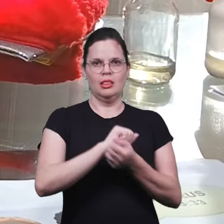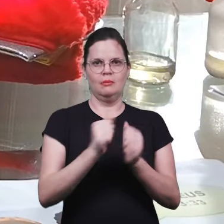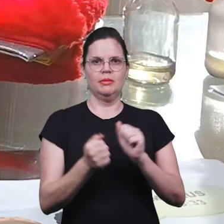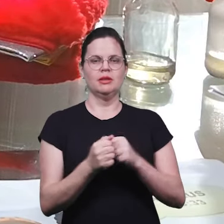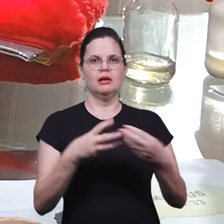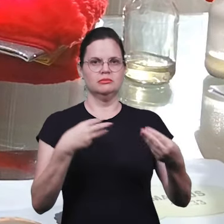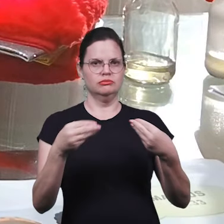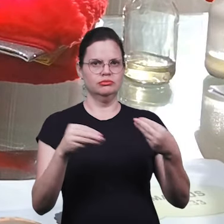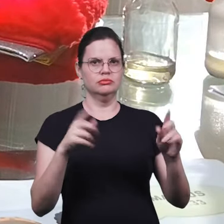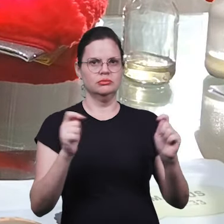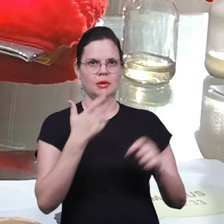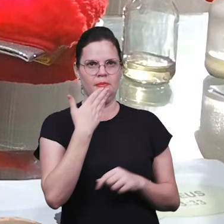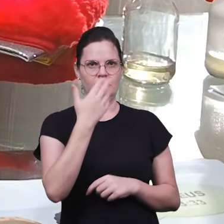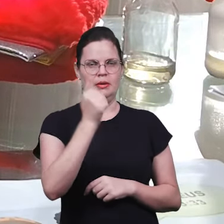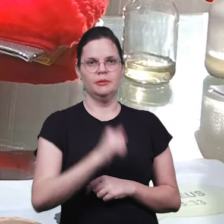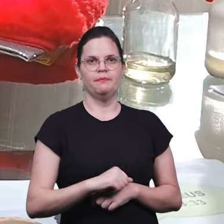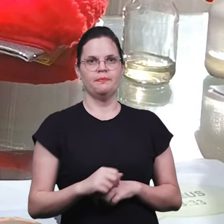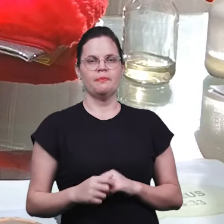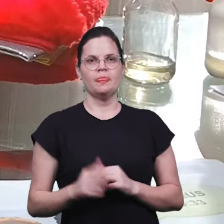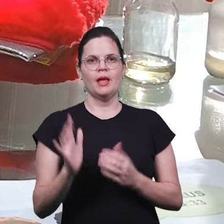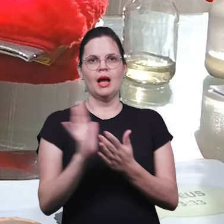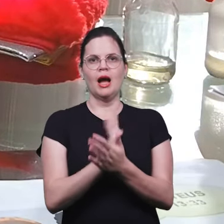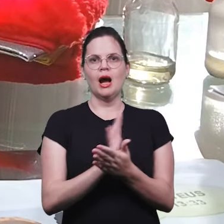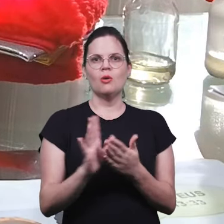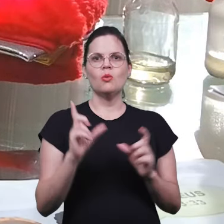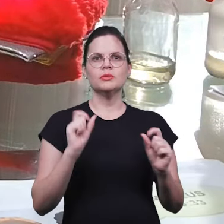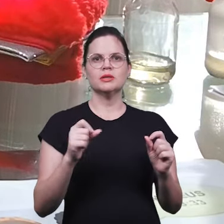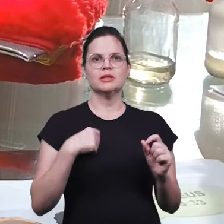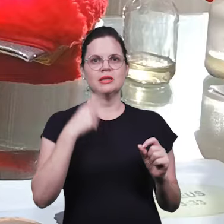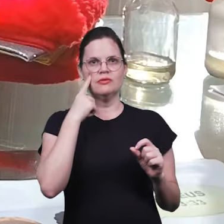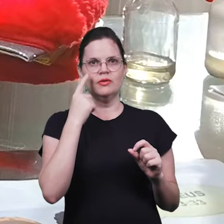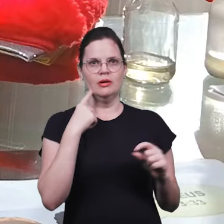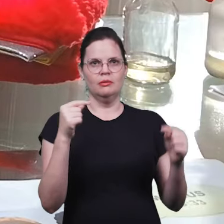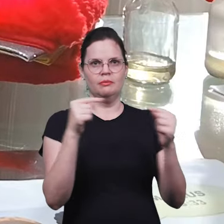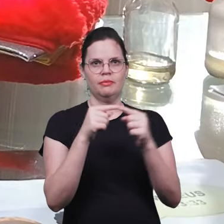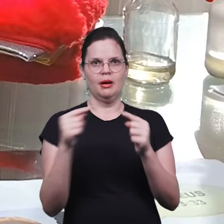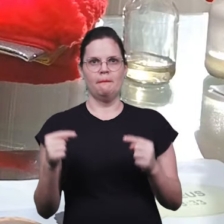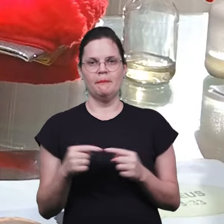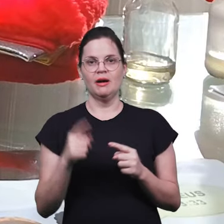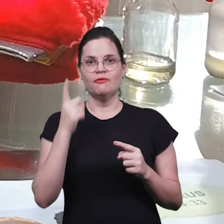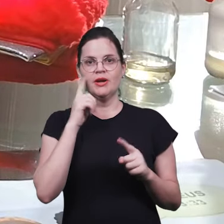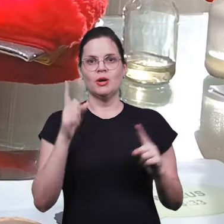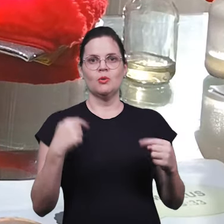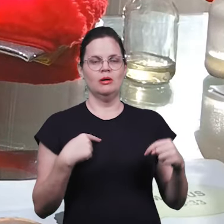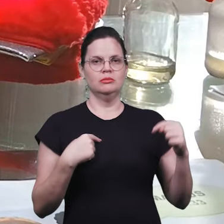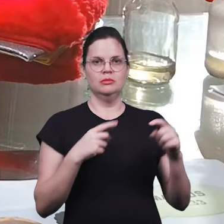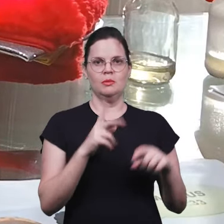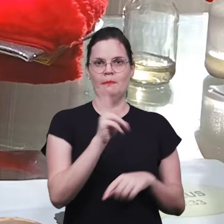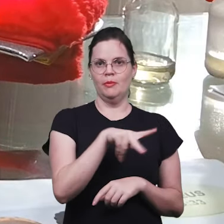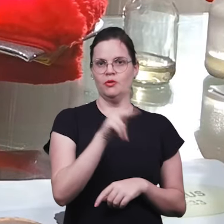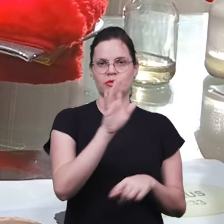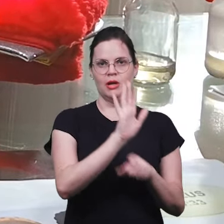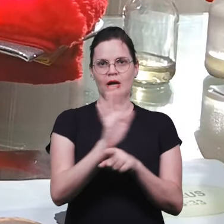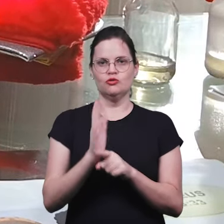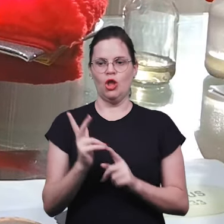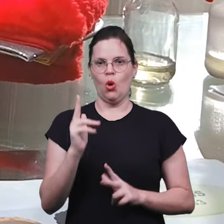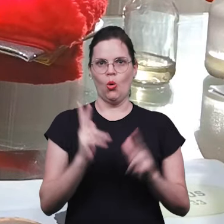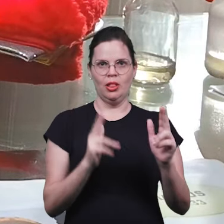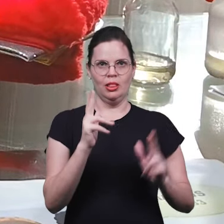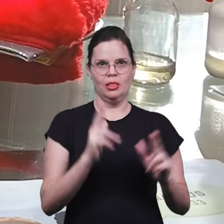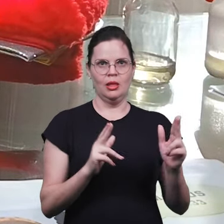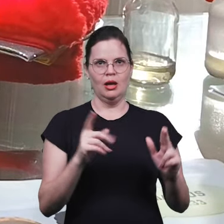três classes. Algumas atividades, ela vai ser com pareamento, tá vendo? Os pais ou o próprio professor pode ajudar a